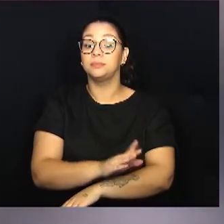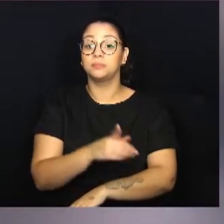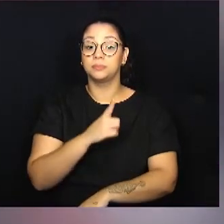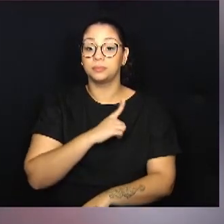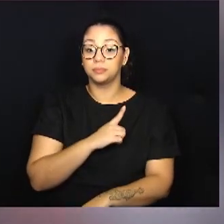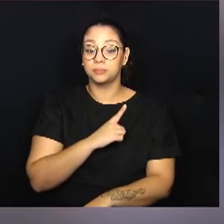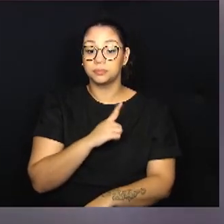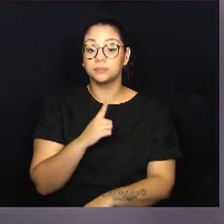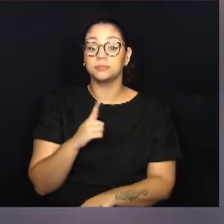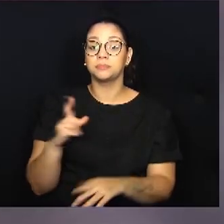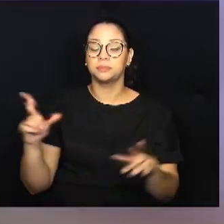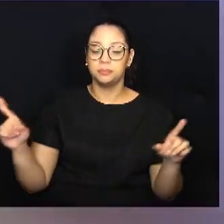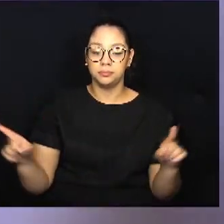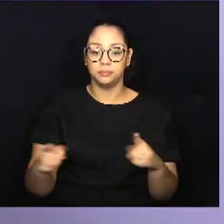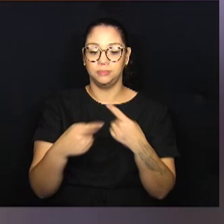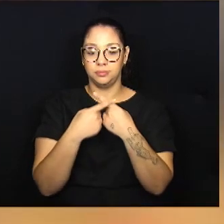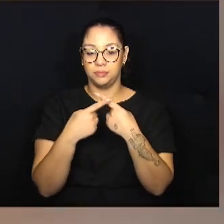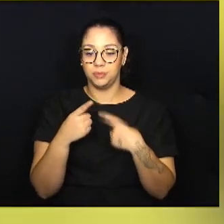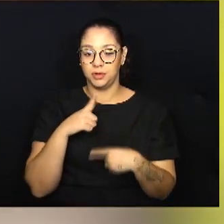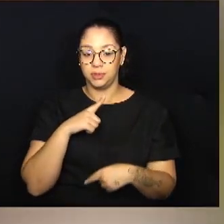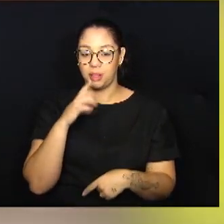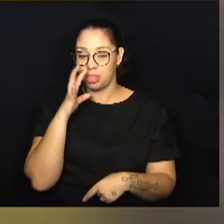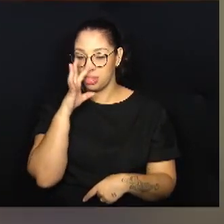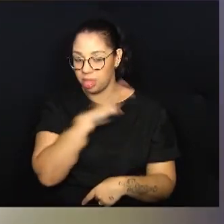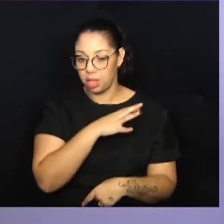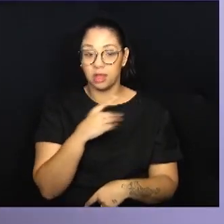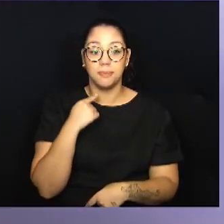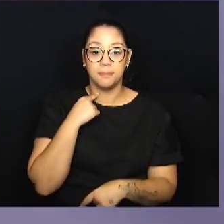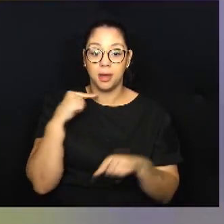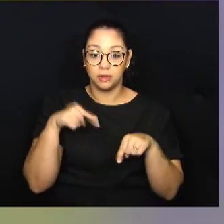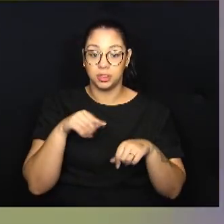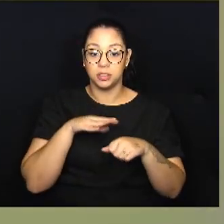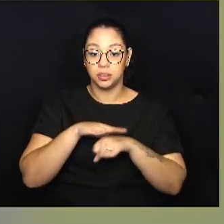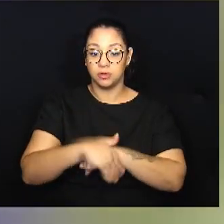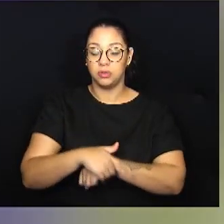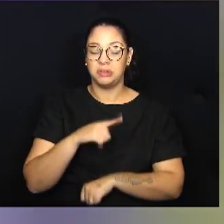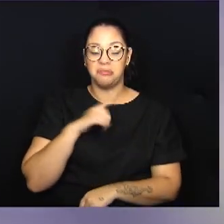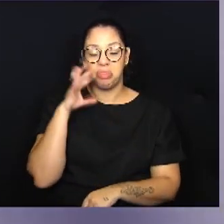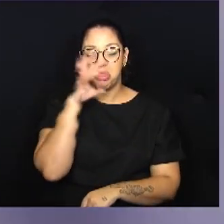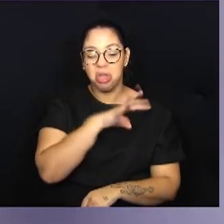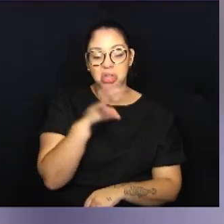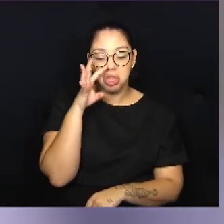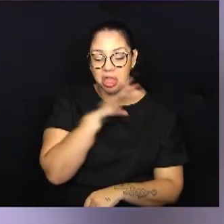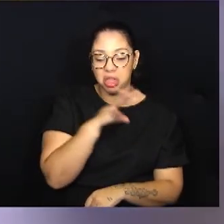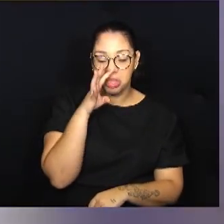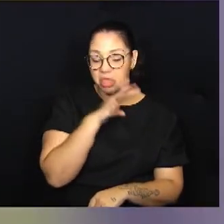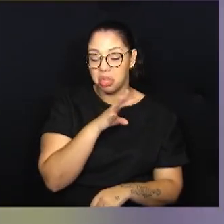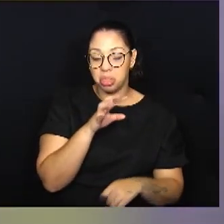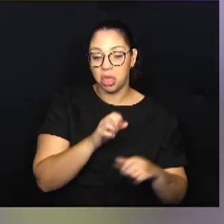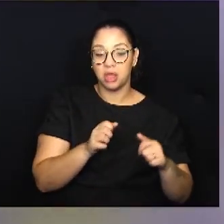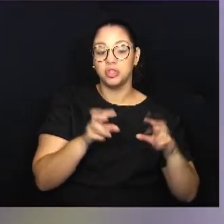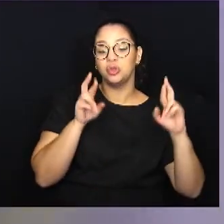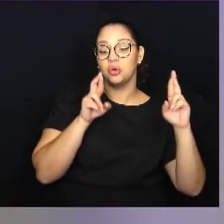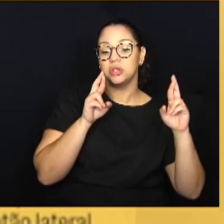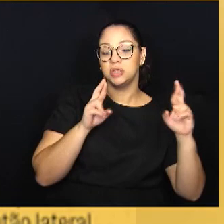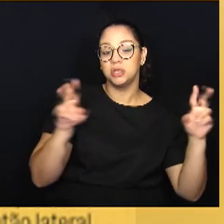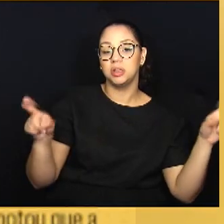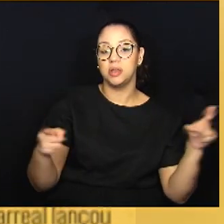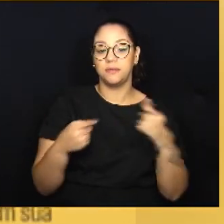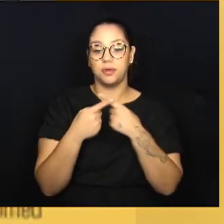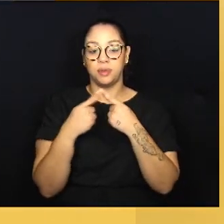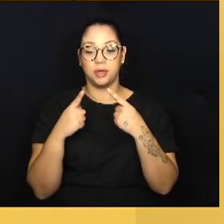contra o Valência, em maio deste ano, que foi xingado pela torcida rival no Campeonato